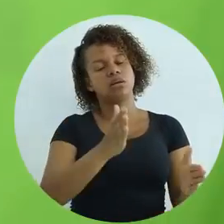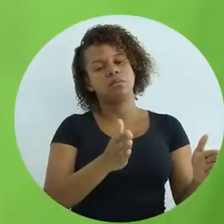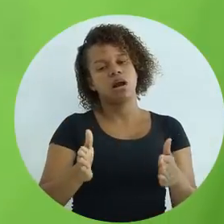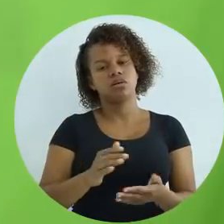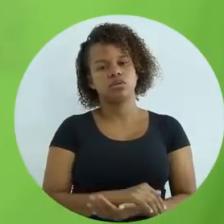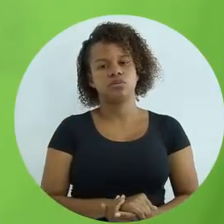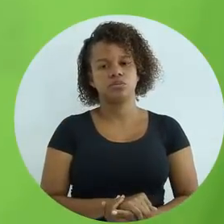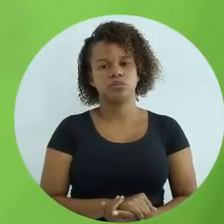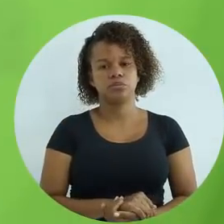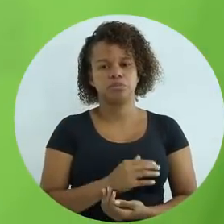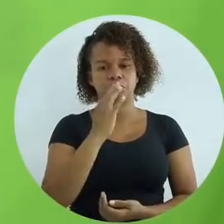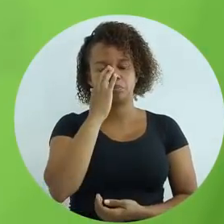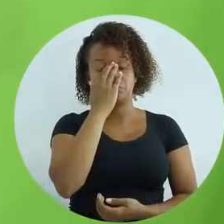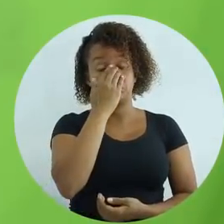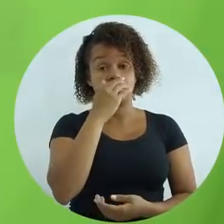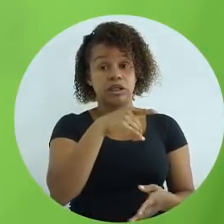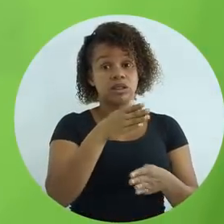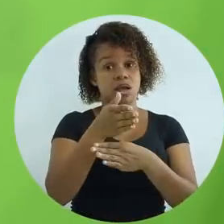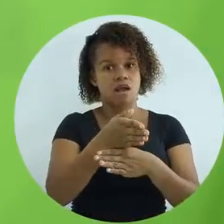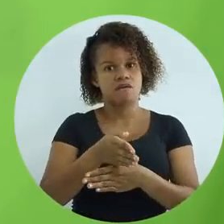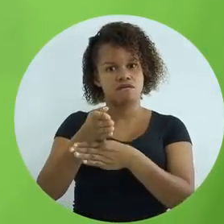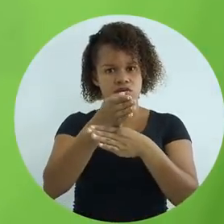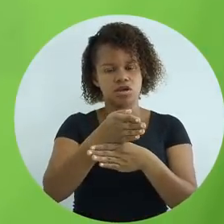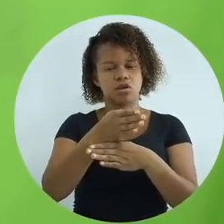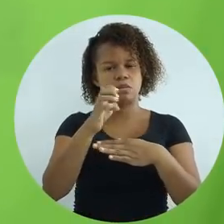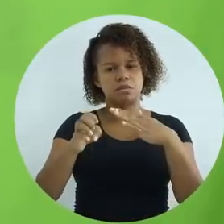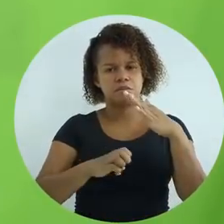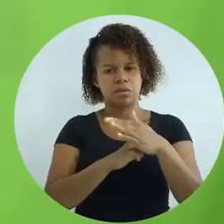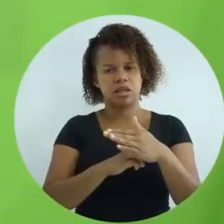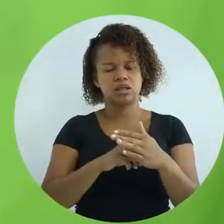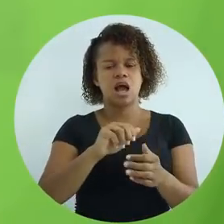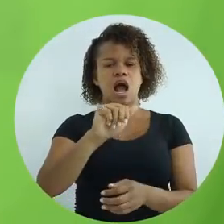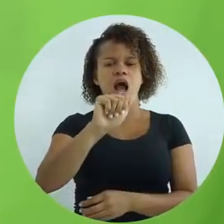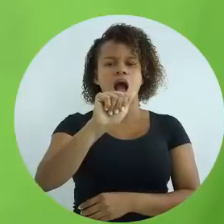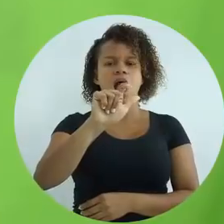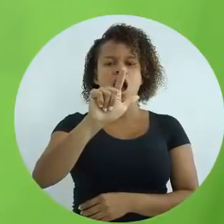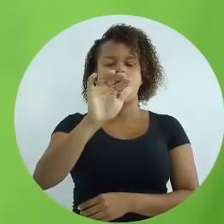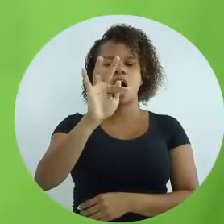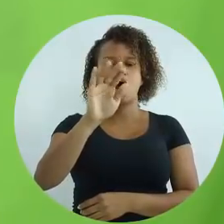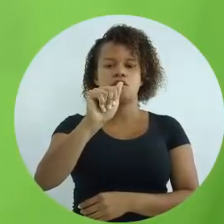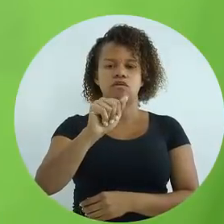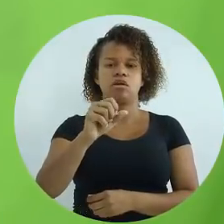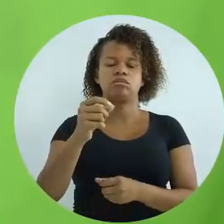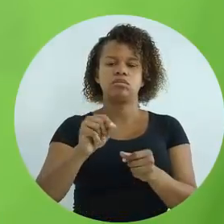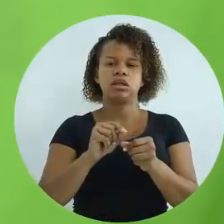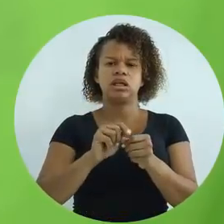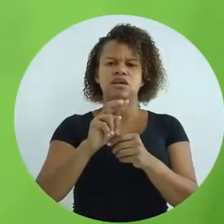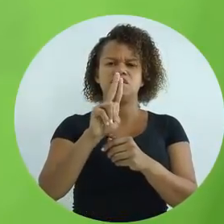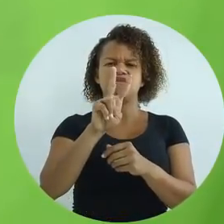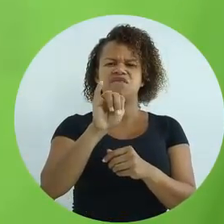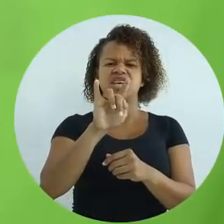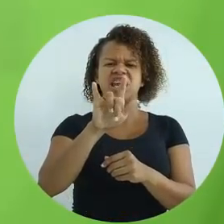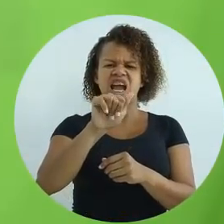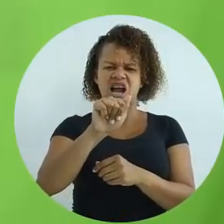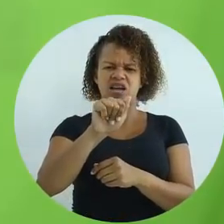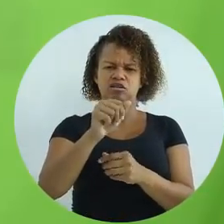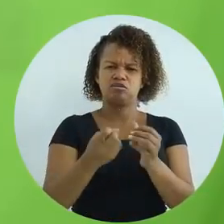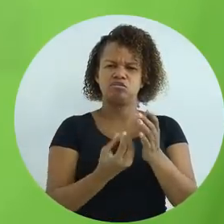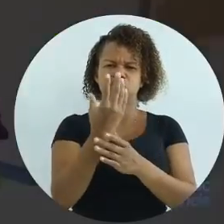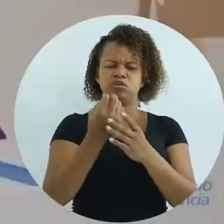prazos. Nesse vídeo, eu uso o exemplo de uma empresa chamada Empresa Alfa, produtora de vigas. Dá uma olhada